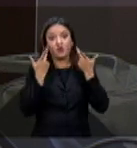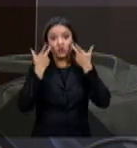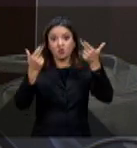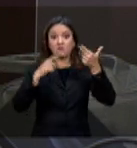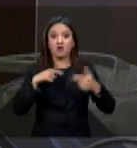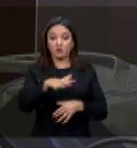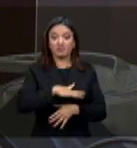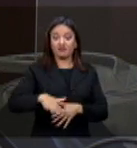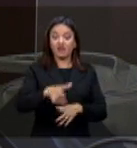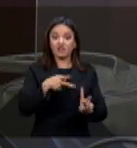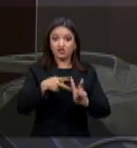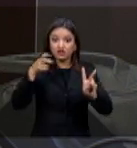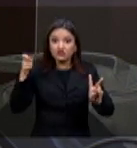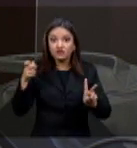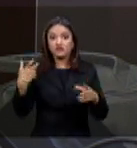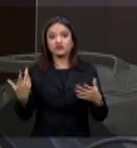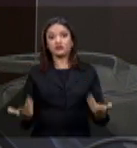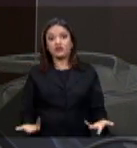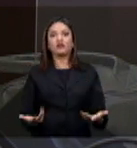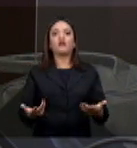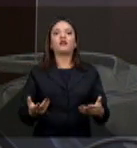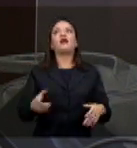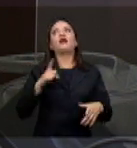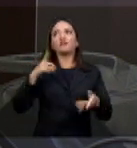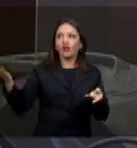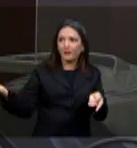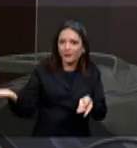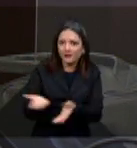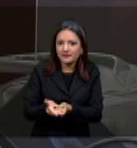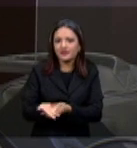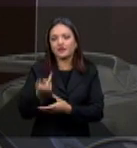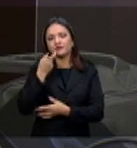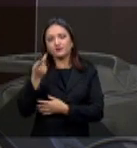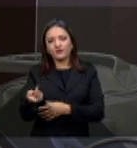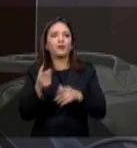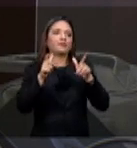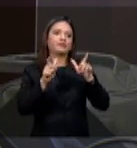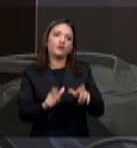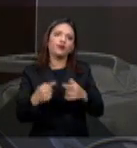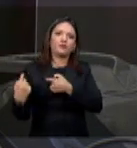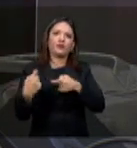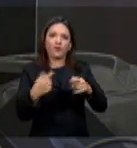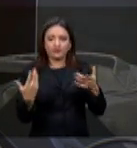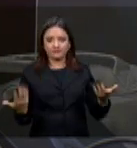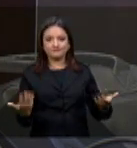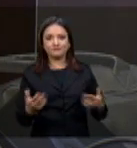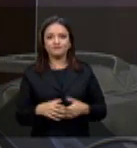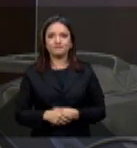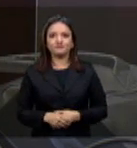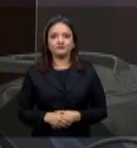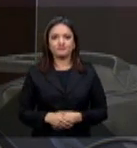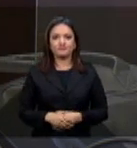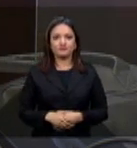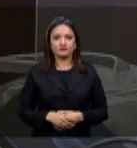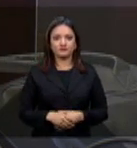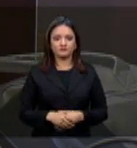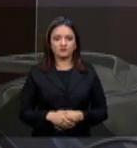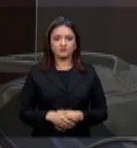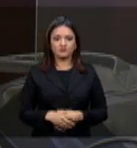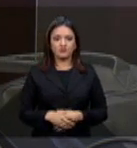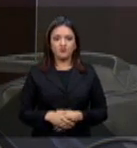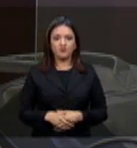pendente de demarcação e tem uma ação judicializada questionando a demarcação daquele território. Essa lacuna da